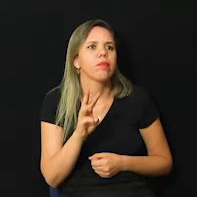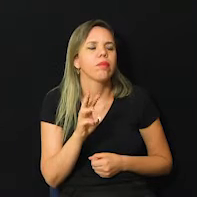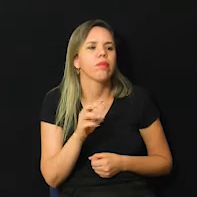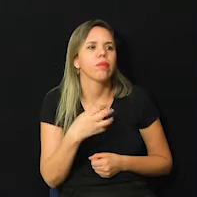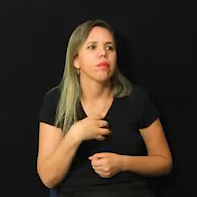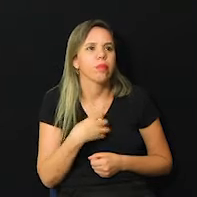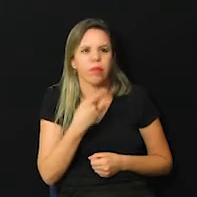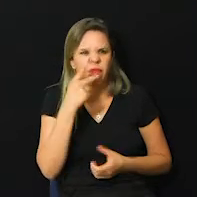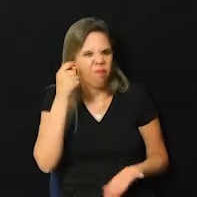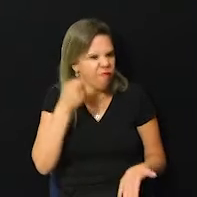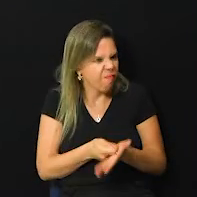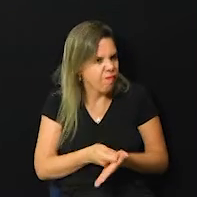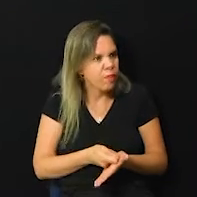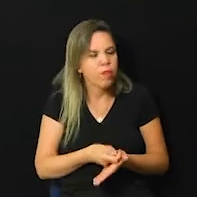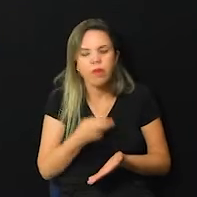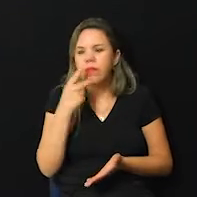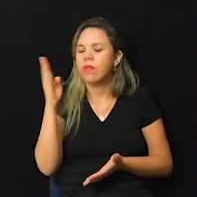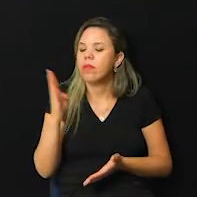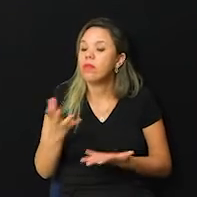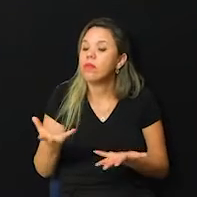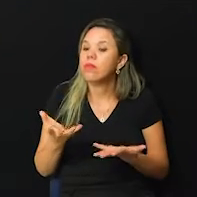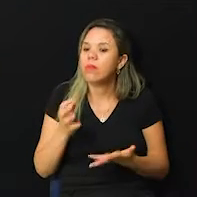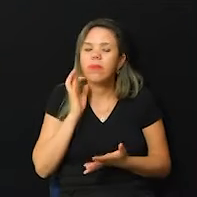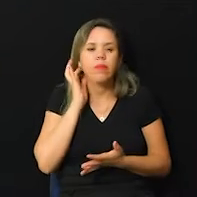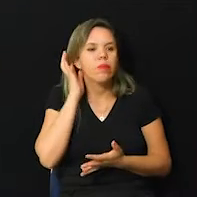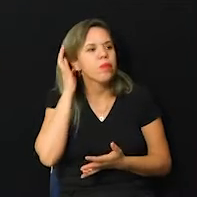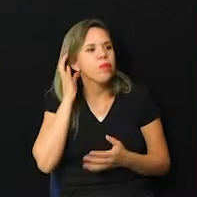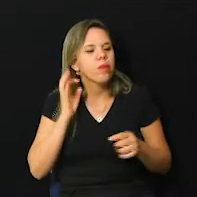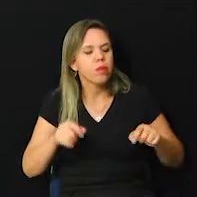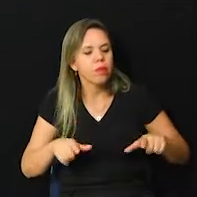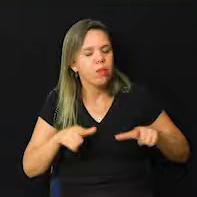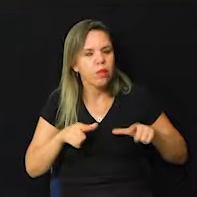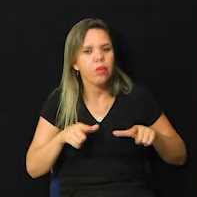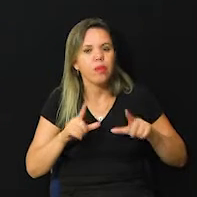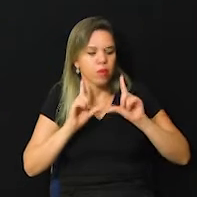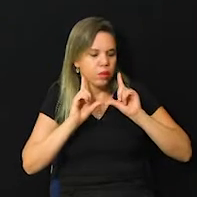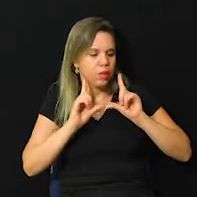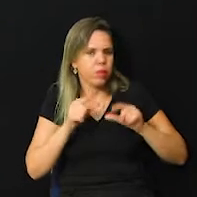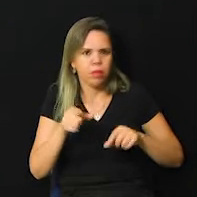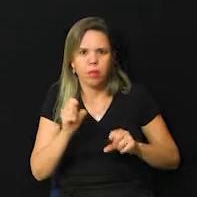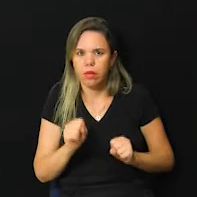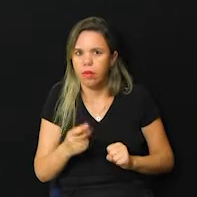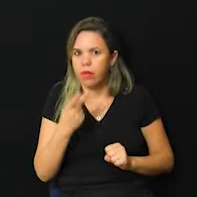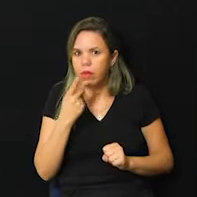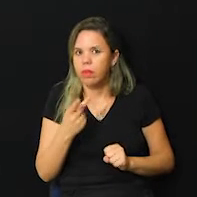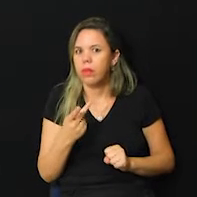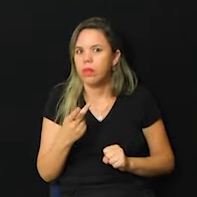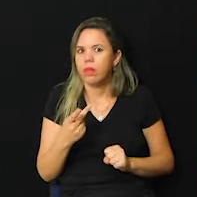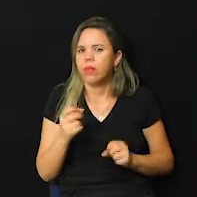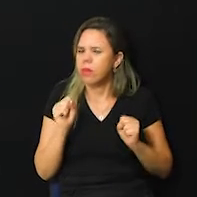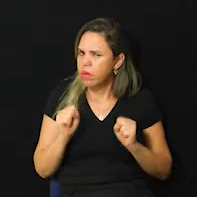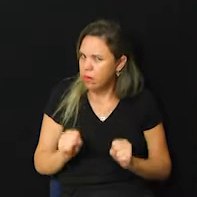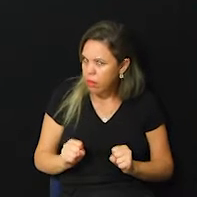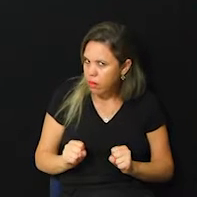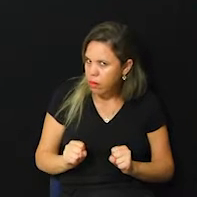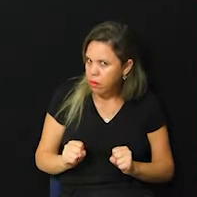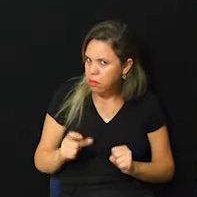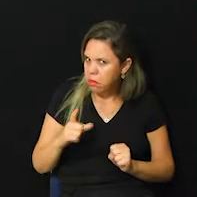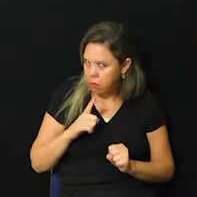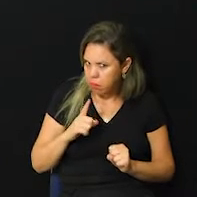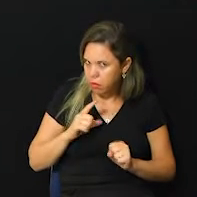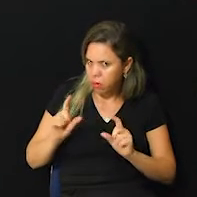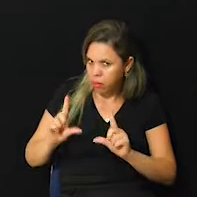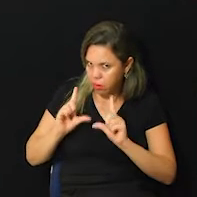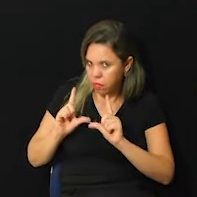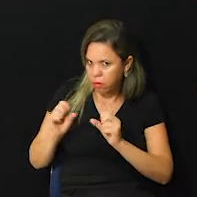Rude você não pode falar igual a gente falar no Brasil a Eu quero um pastel não você você tem que falar eu poderia